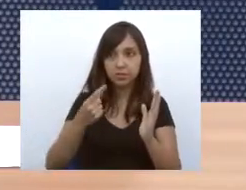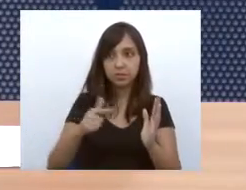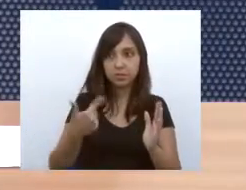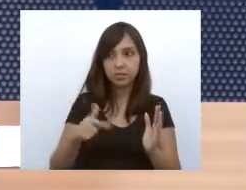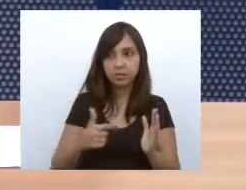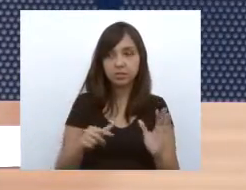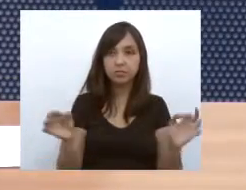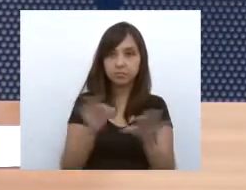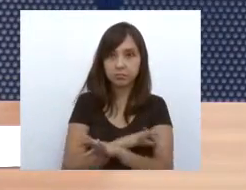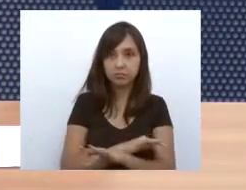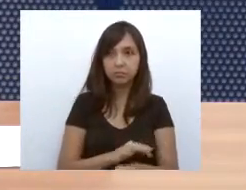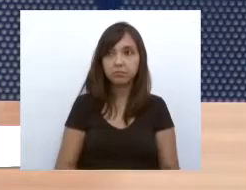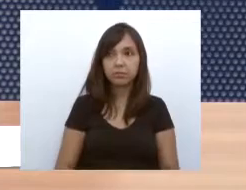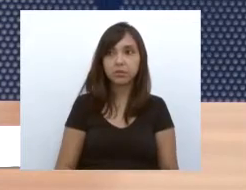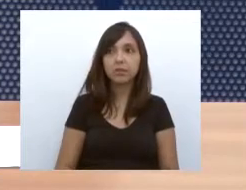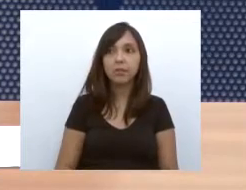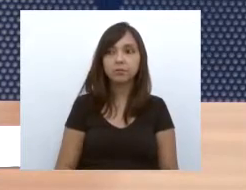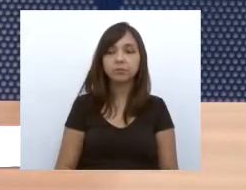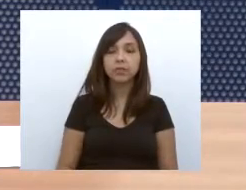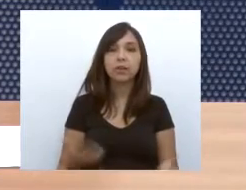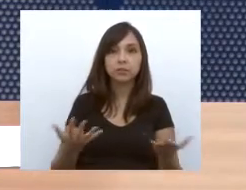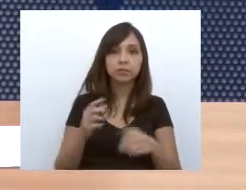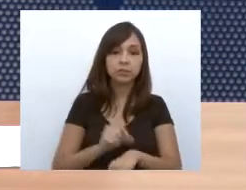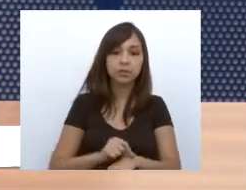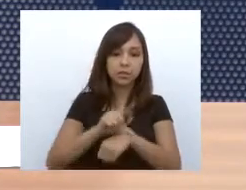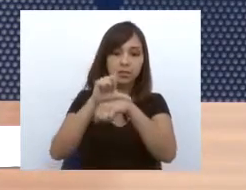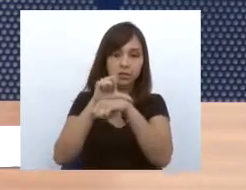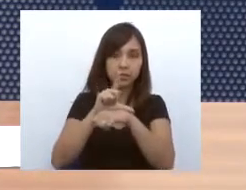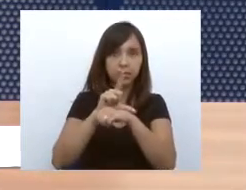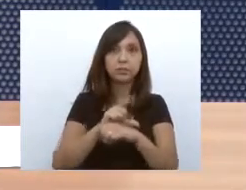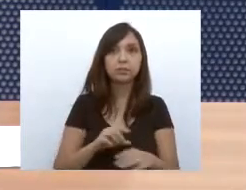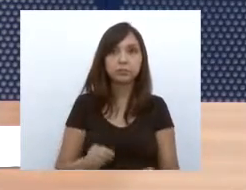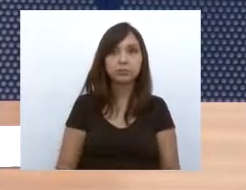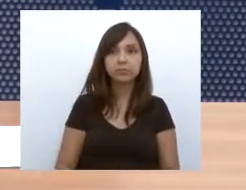encerramos essa parte da sessão e passamos ao grande expediente.